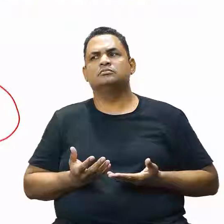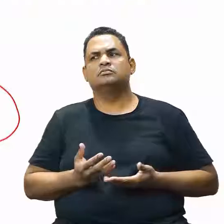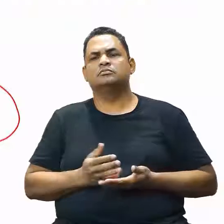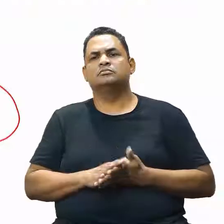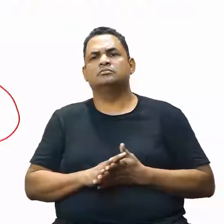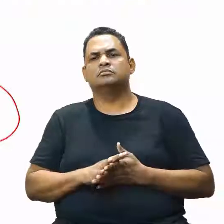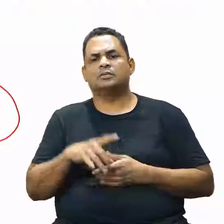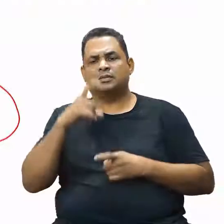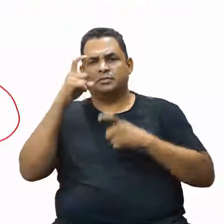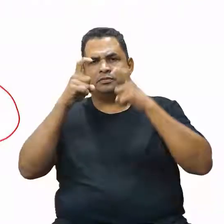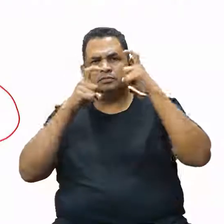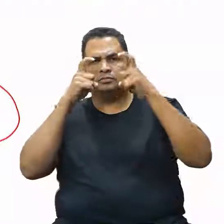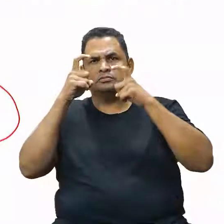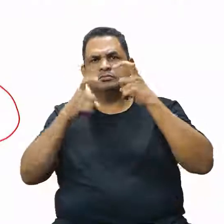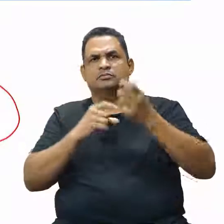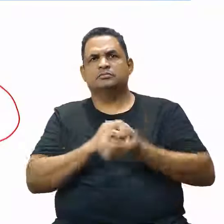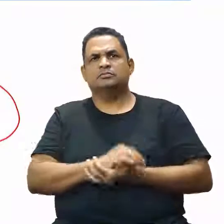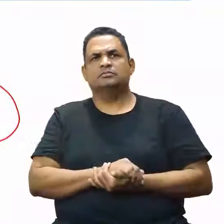é preocupante.